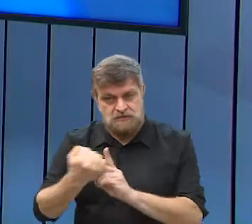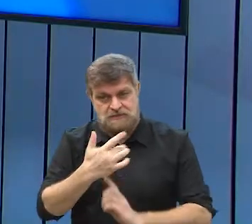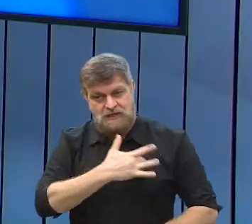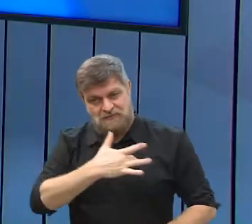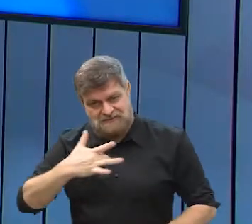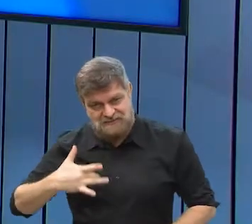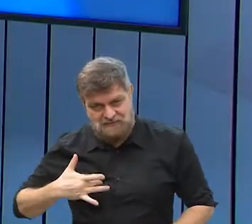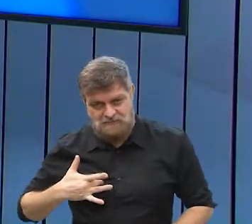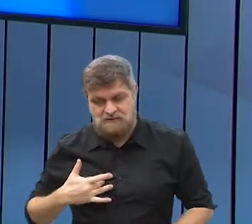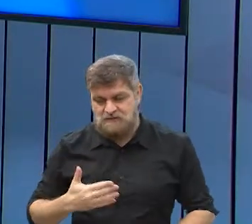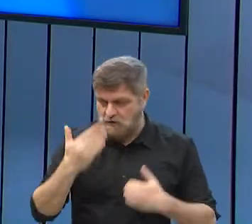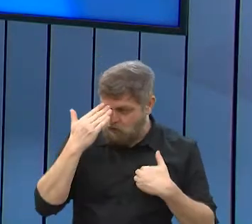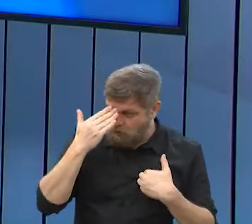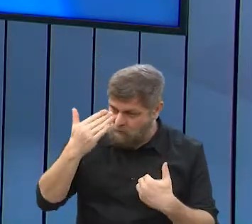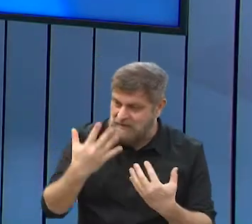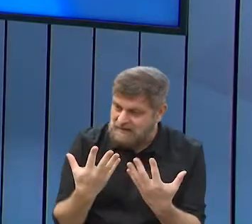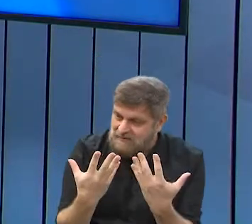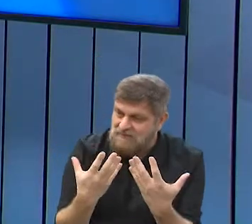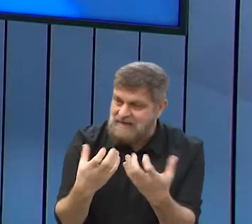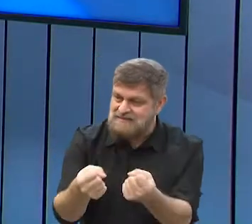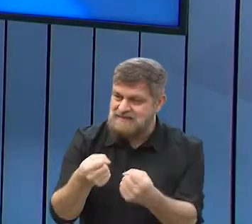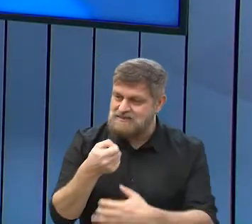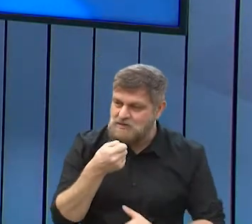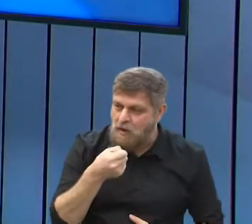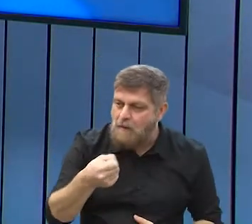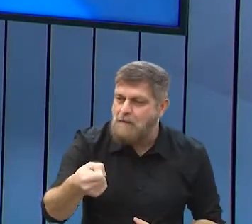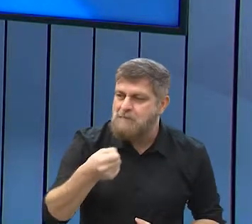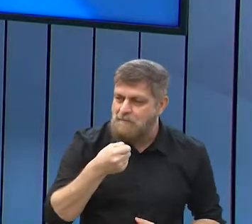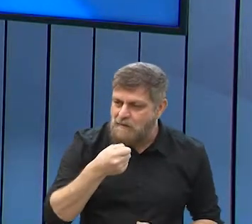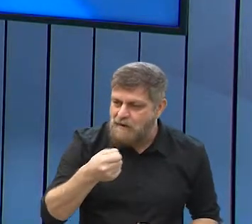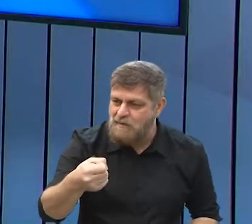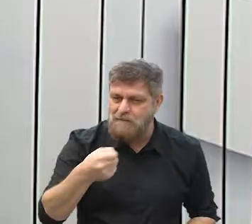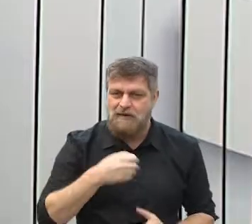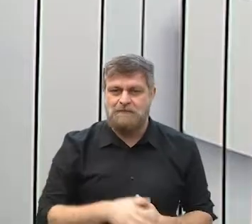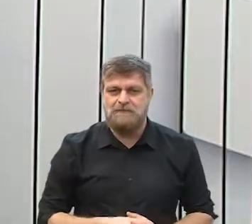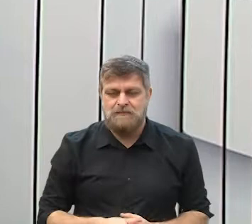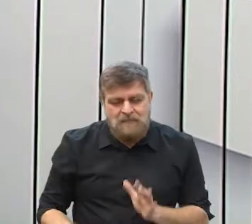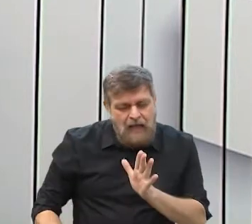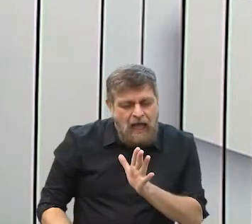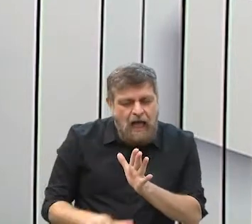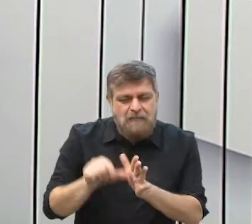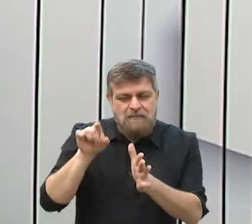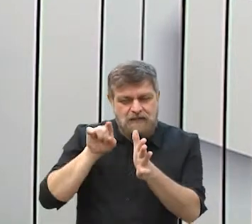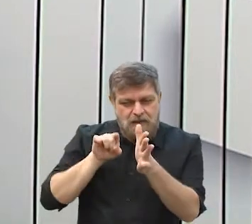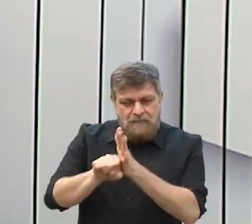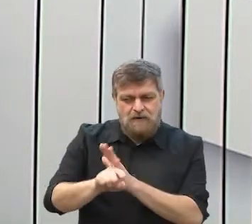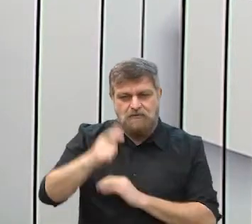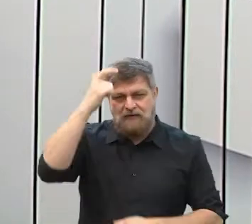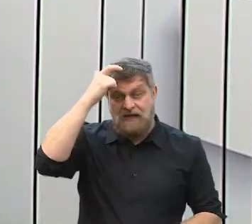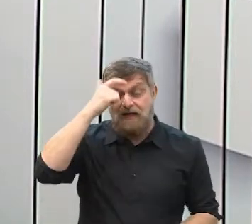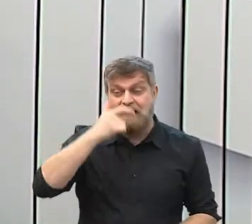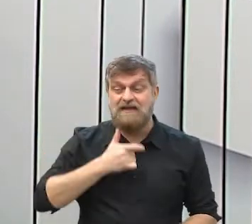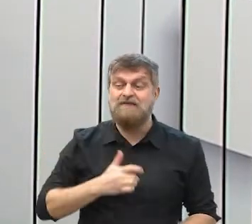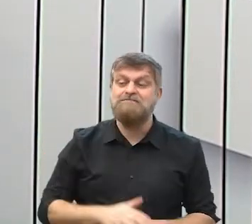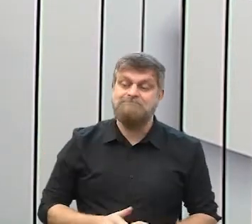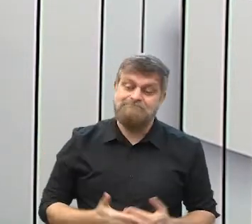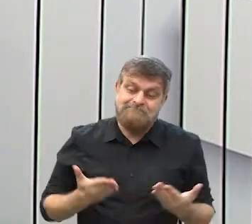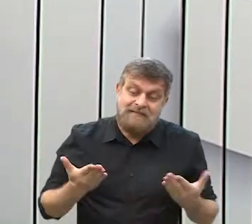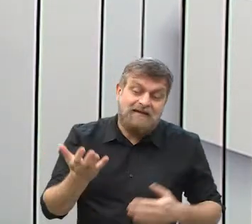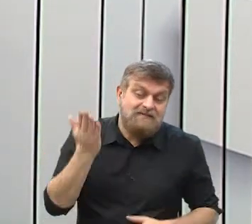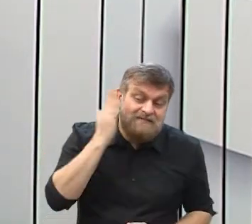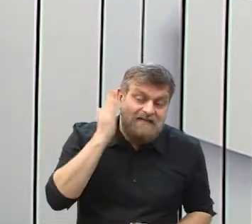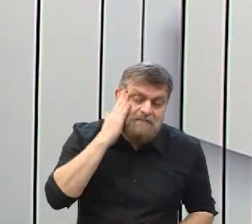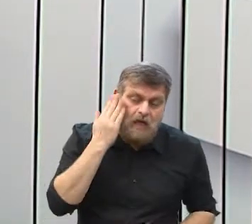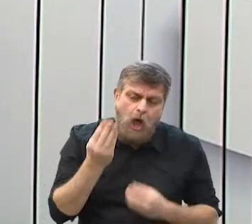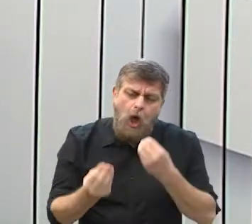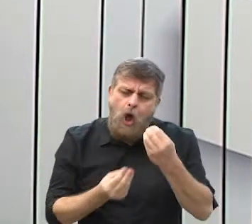muito obrigado por ter aceito o convite para participar do Em Pauta. E a primeira pergunta que eu faço é: como tem sido